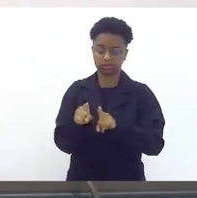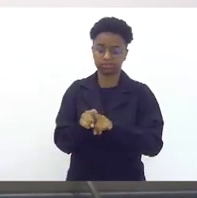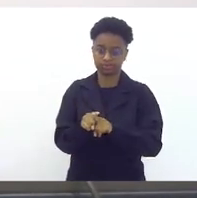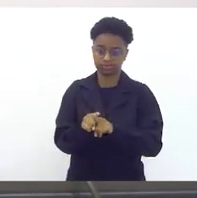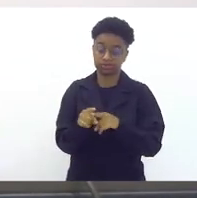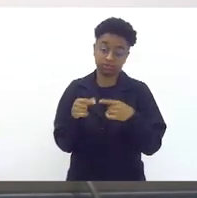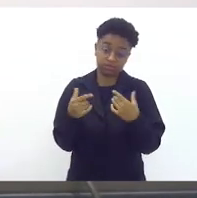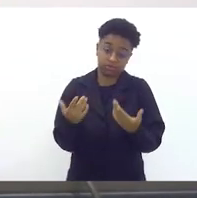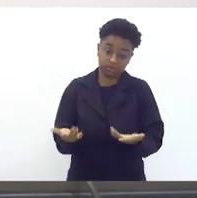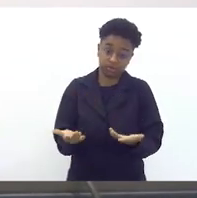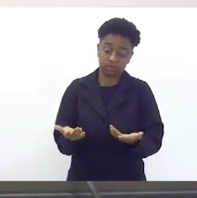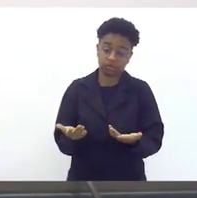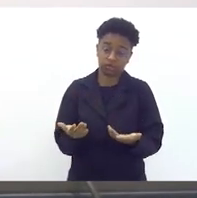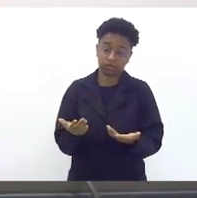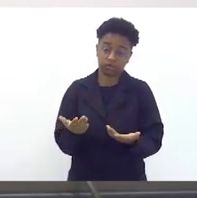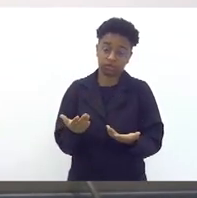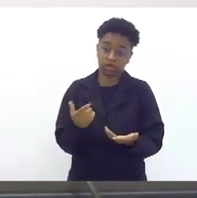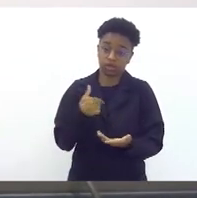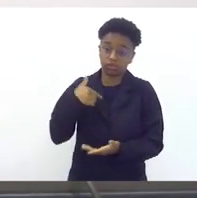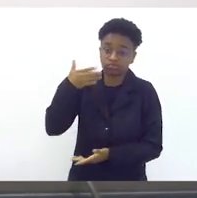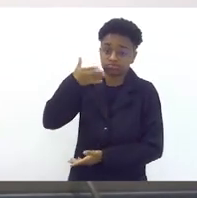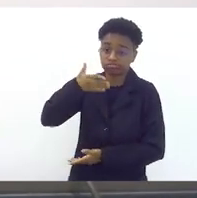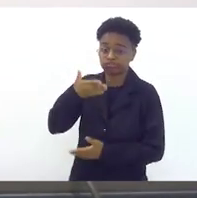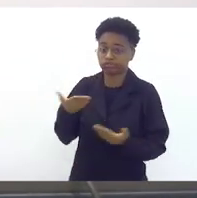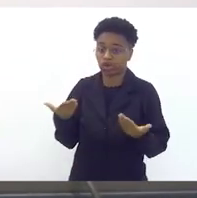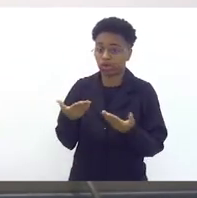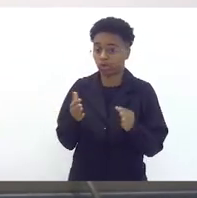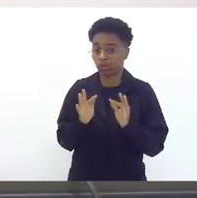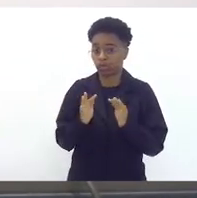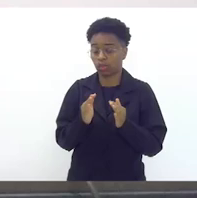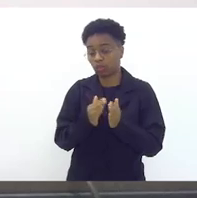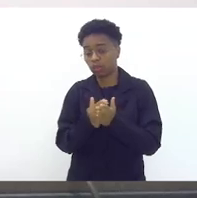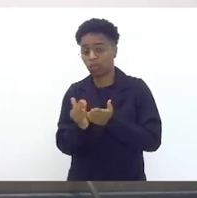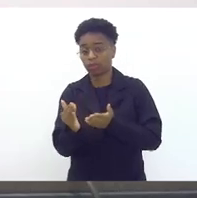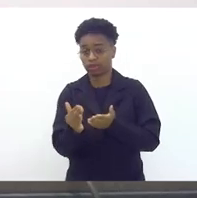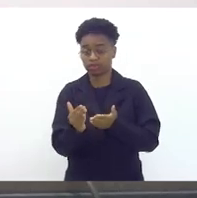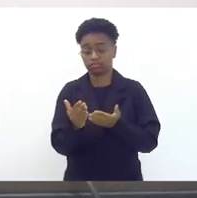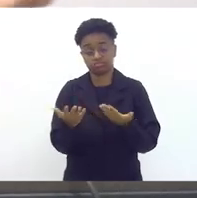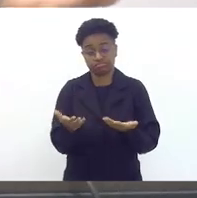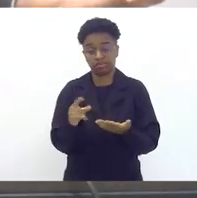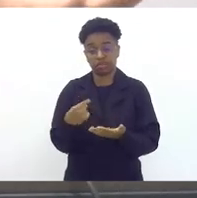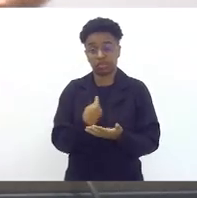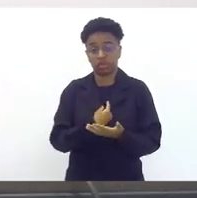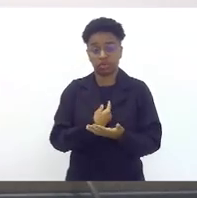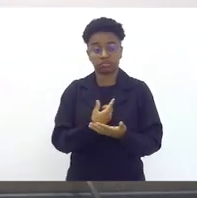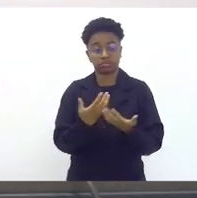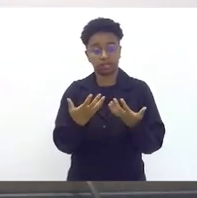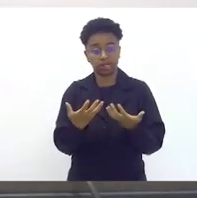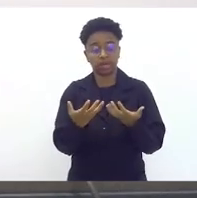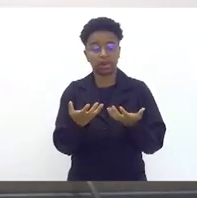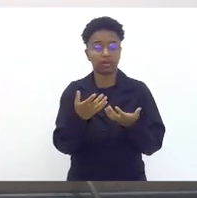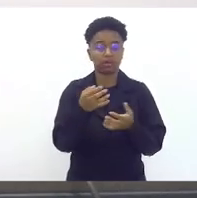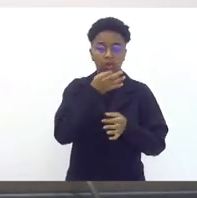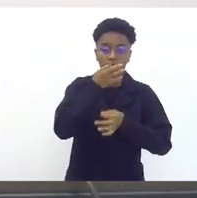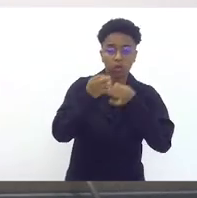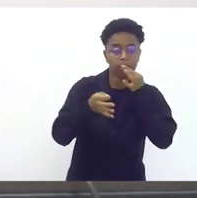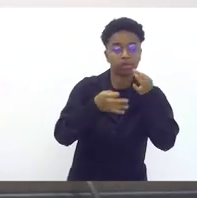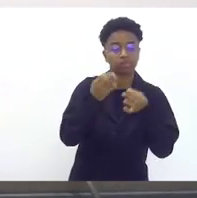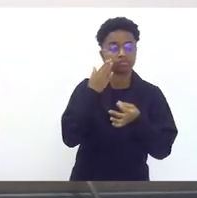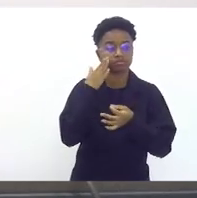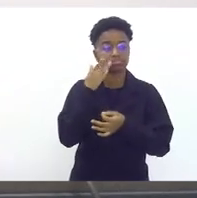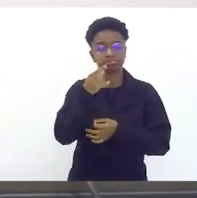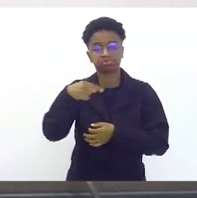Então, essas são minhas palavras iniciais, deputada. E vamos ouvir aí as partes que mais queremos